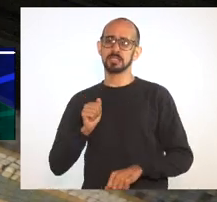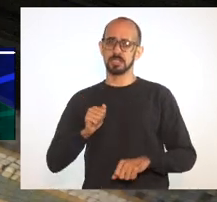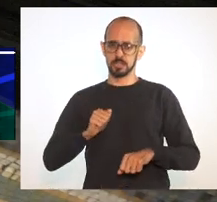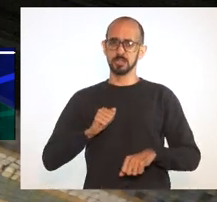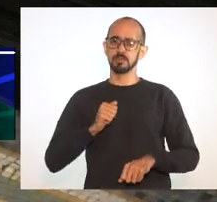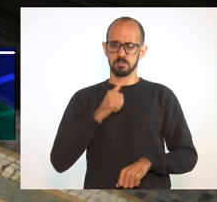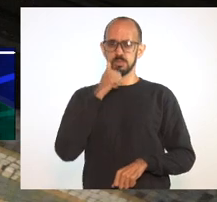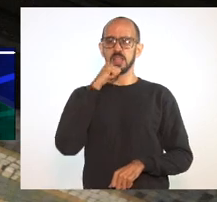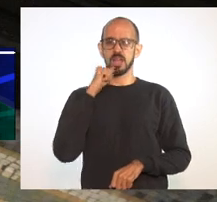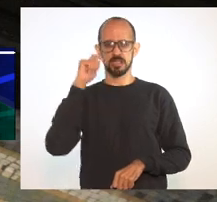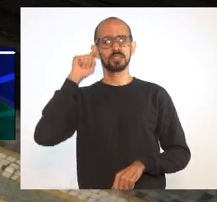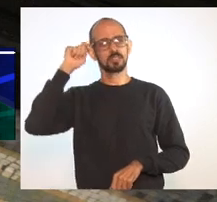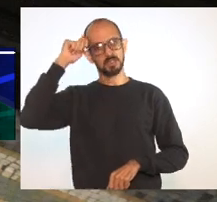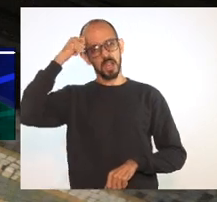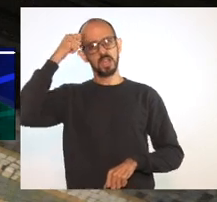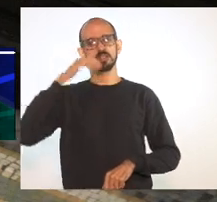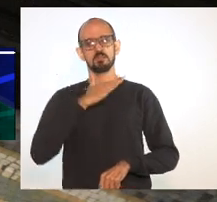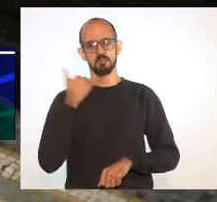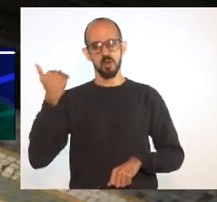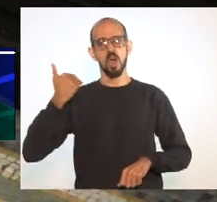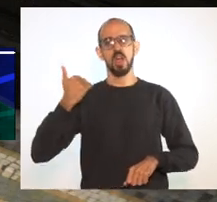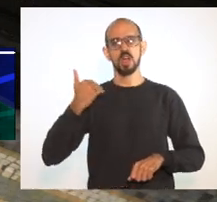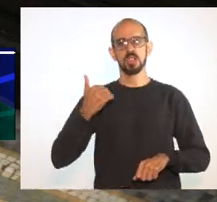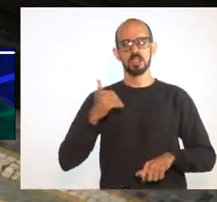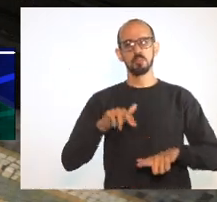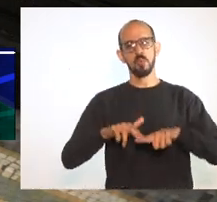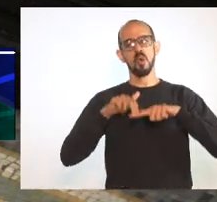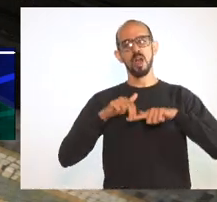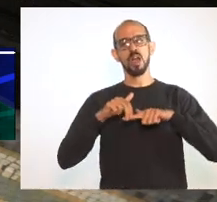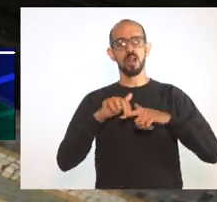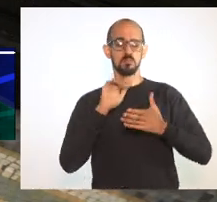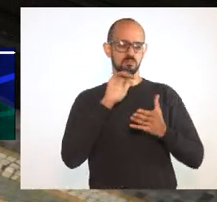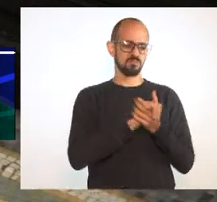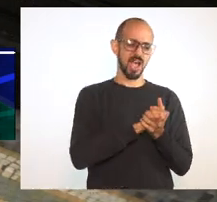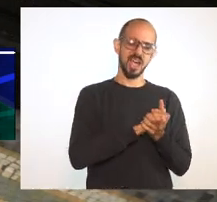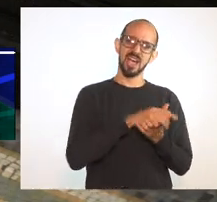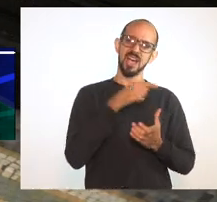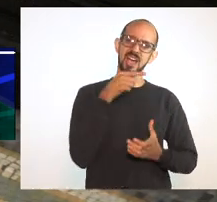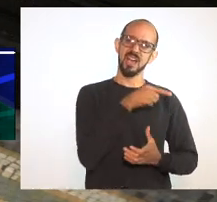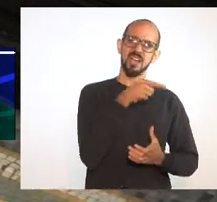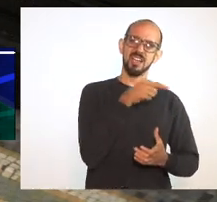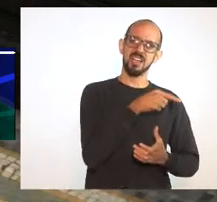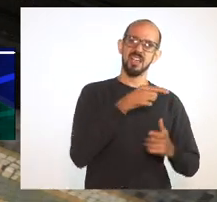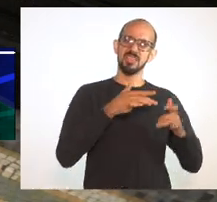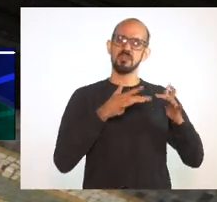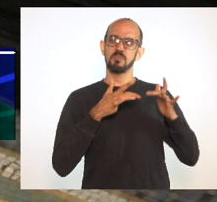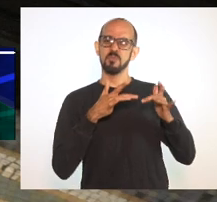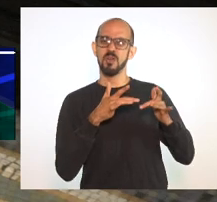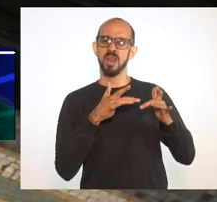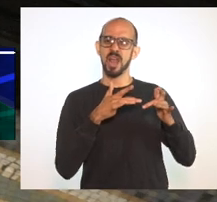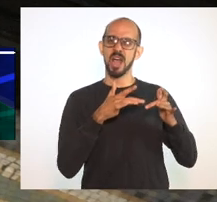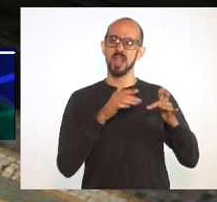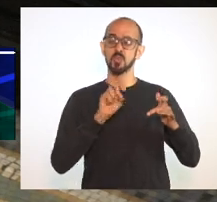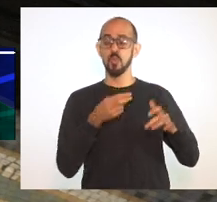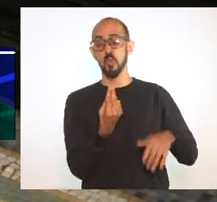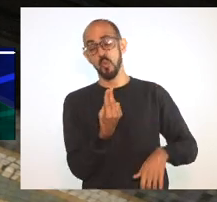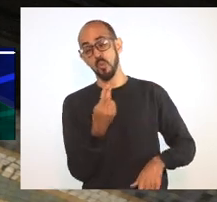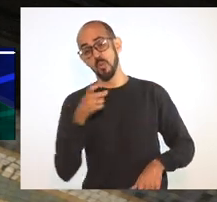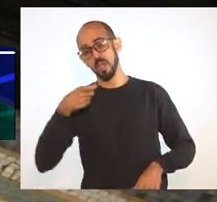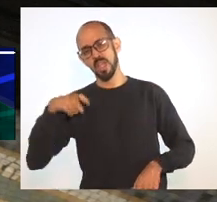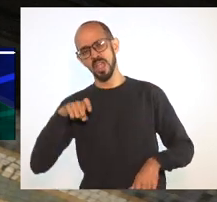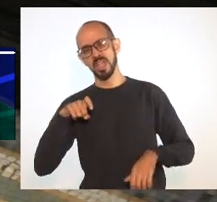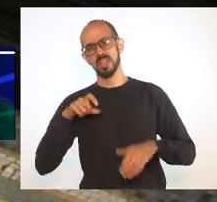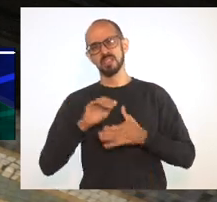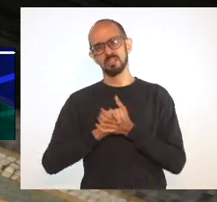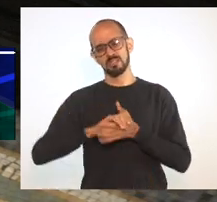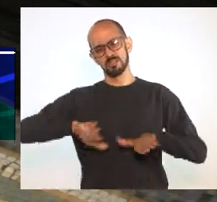de mulheres negras que são mortas por seus maridos, companheiros, namorados ou ex-companheiros.